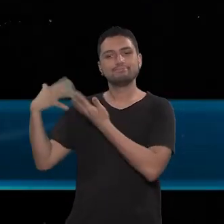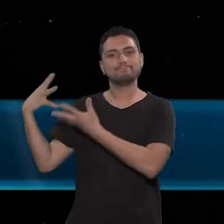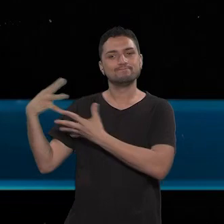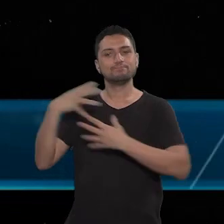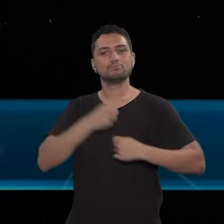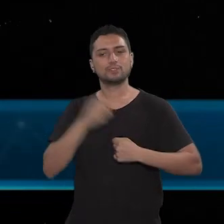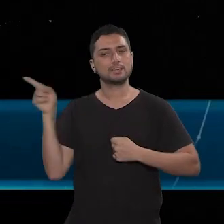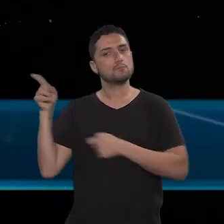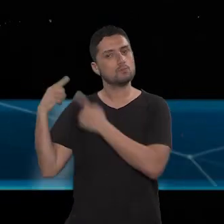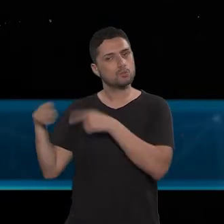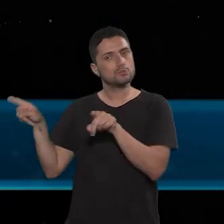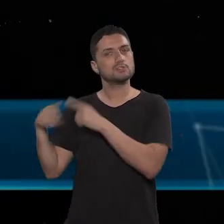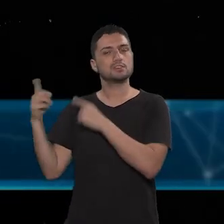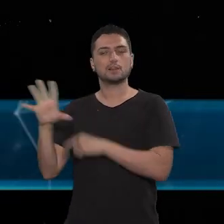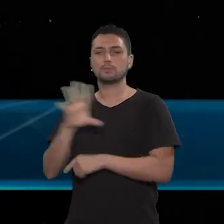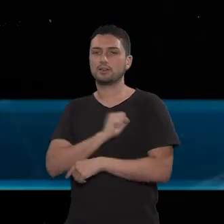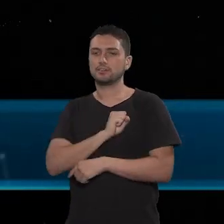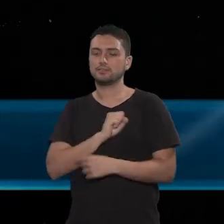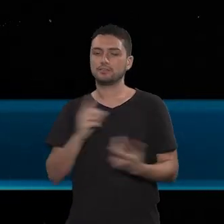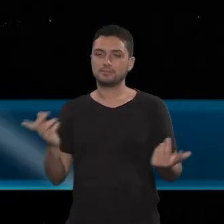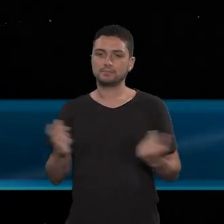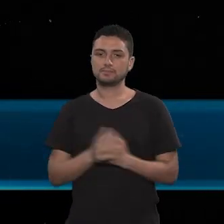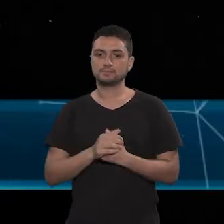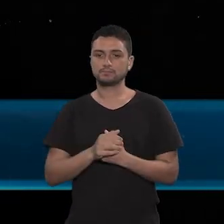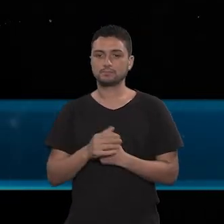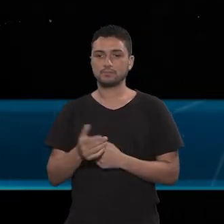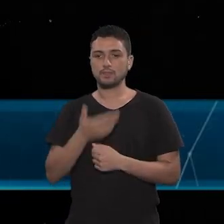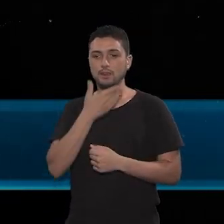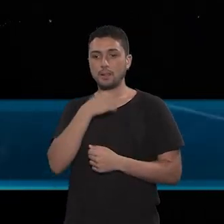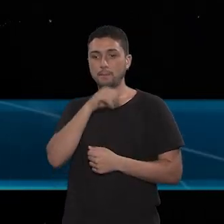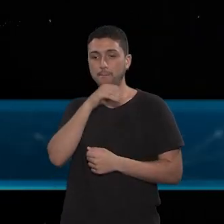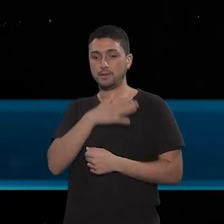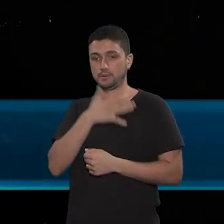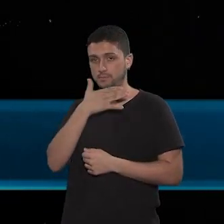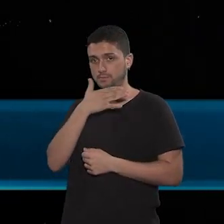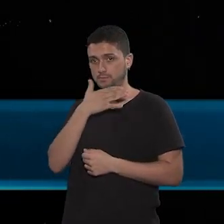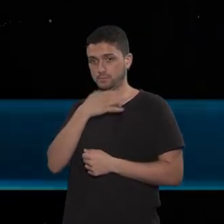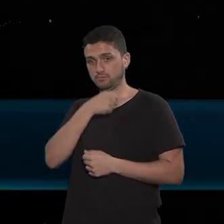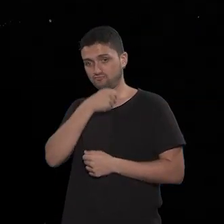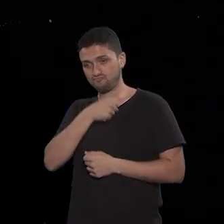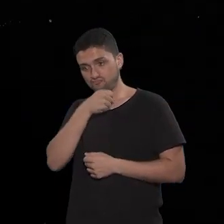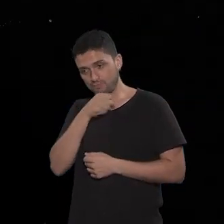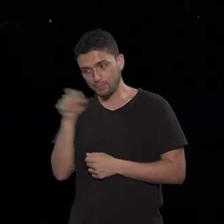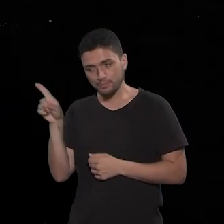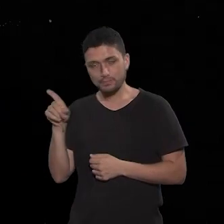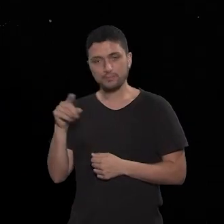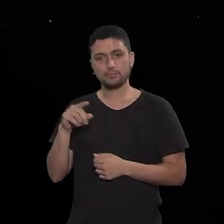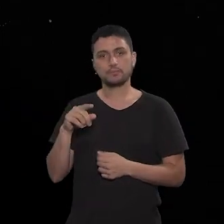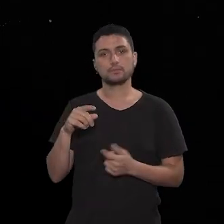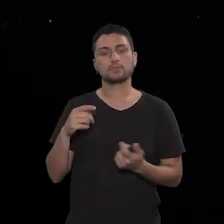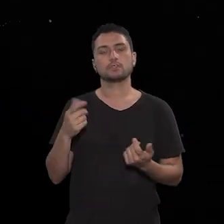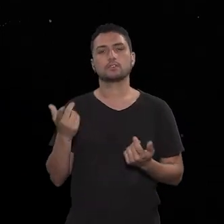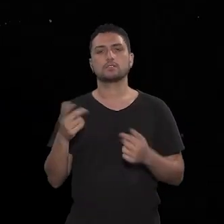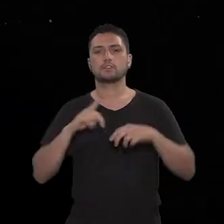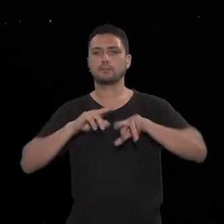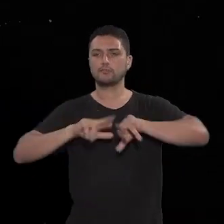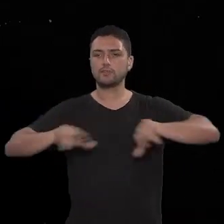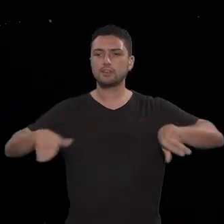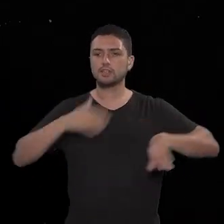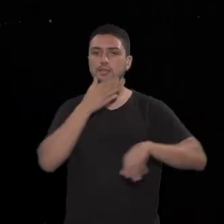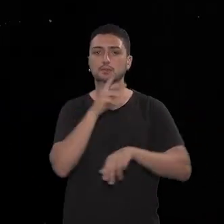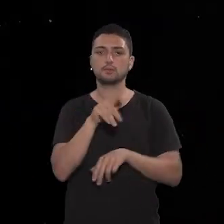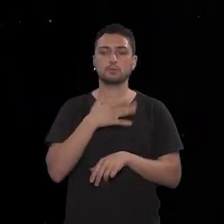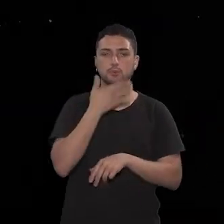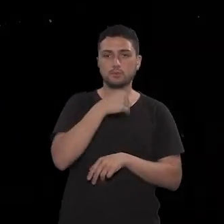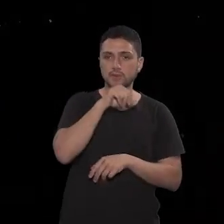paterno, Otério Amaro, que era músico, e não lembro assim de ter na família outros